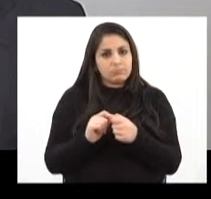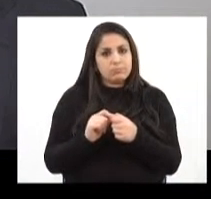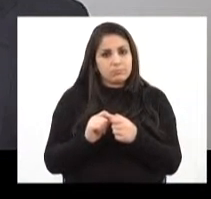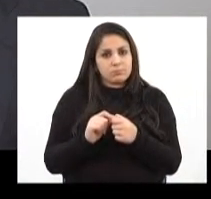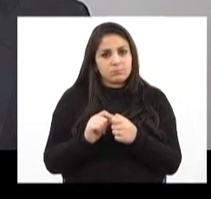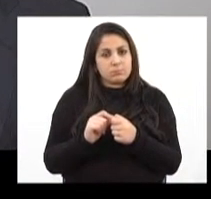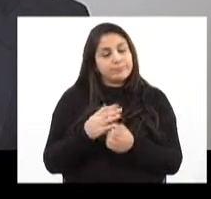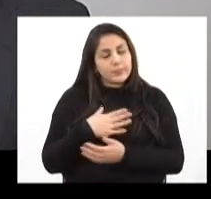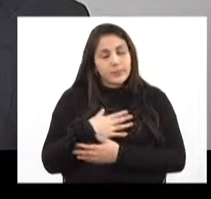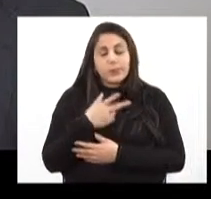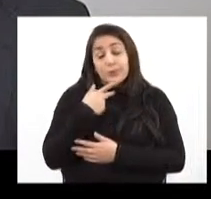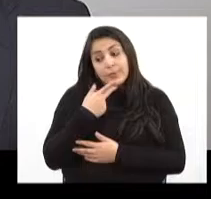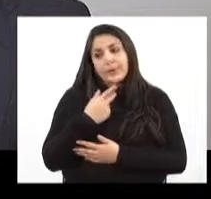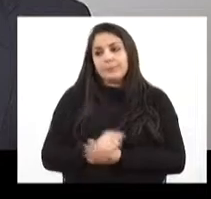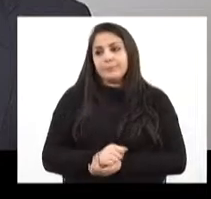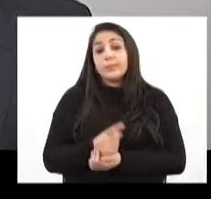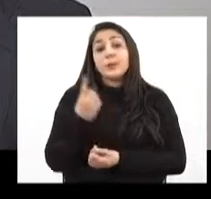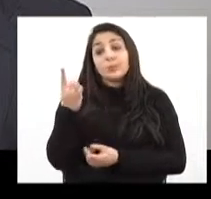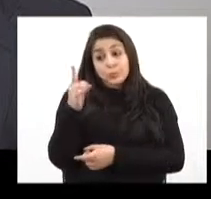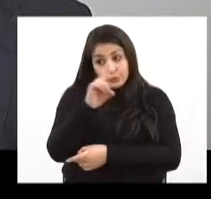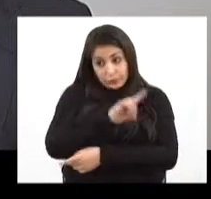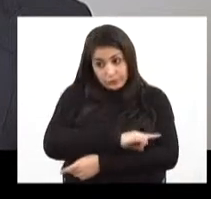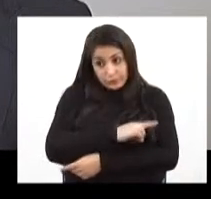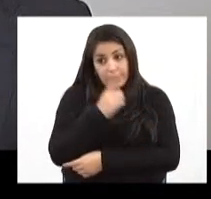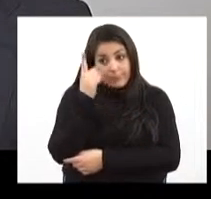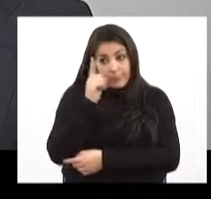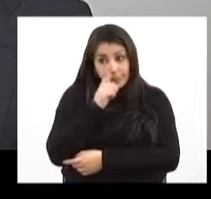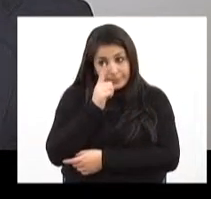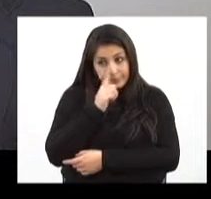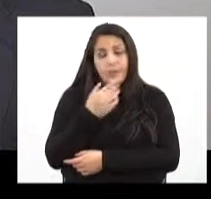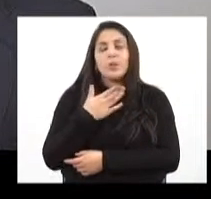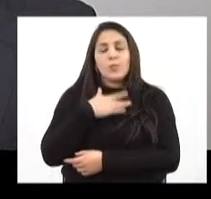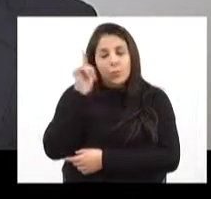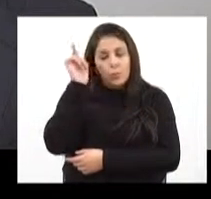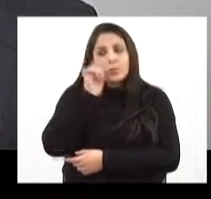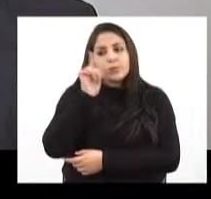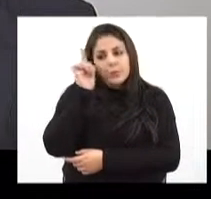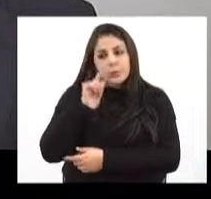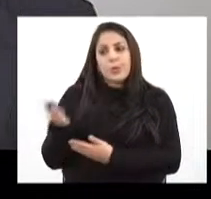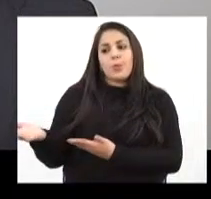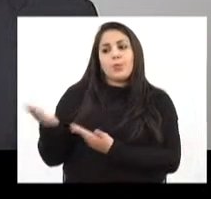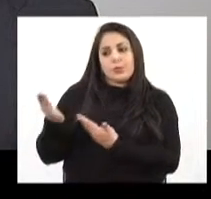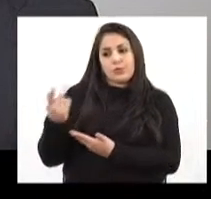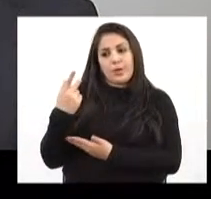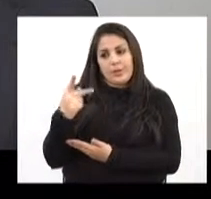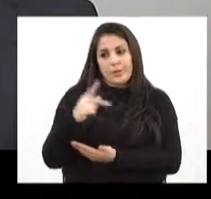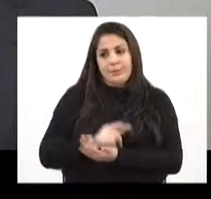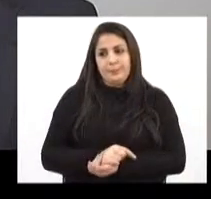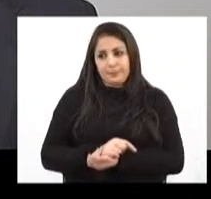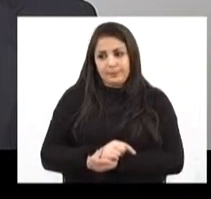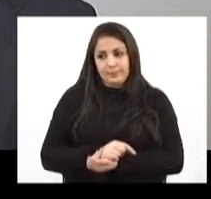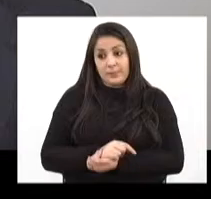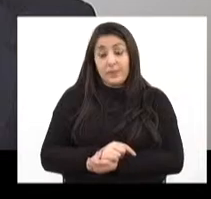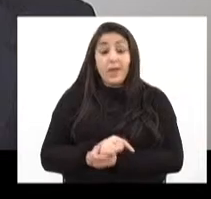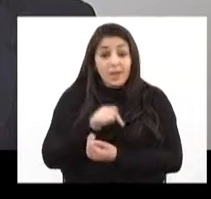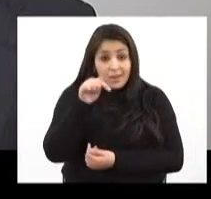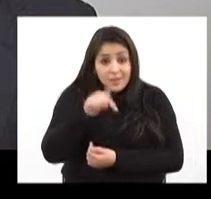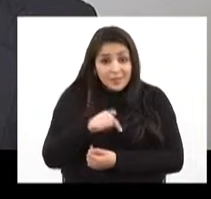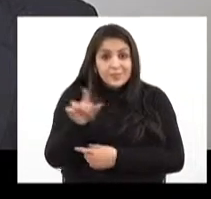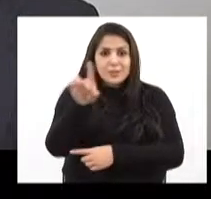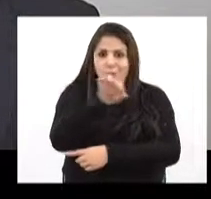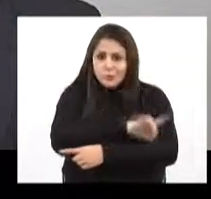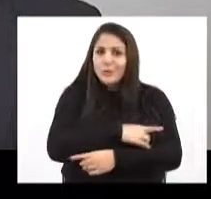ela, um dia eu vou homenagear ele. Esse dia vai chegar. E eu não sonhava ser